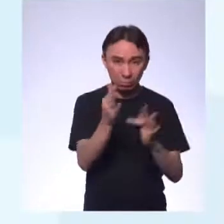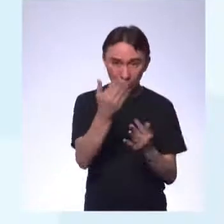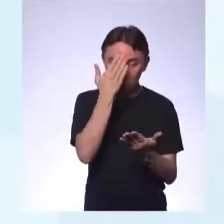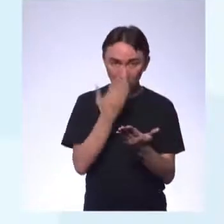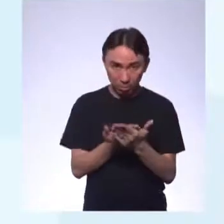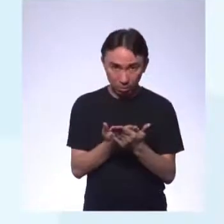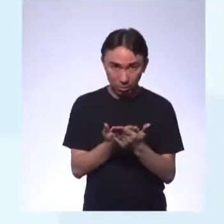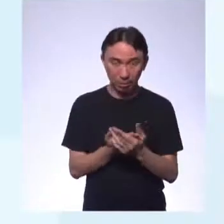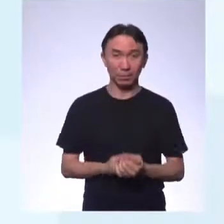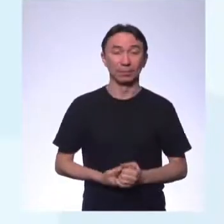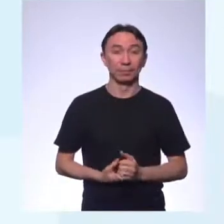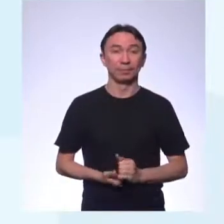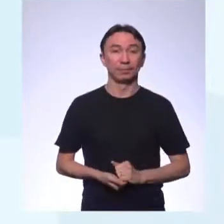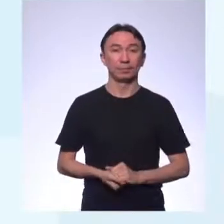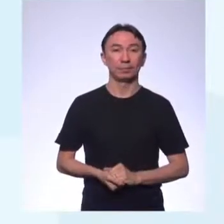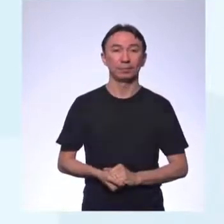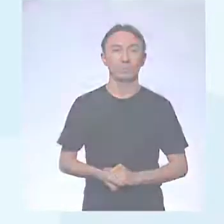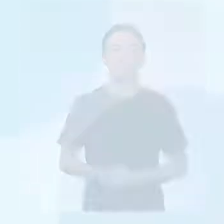voltamos.